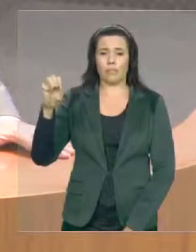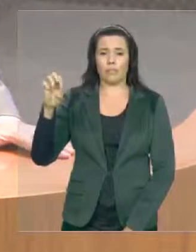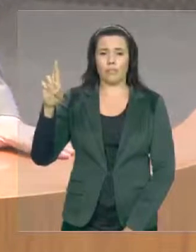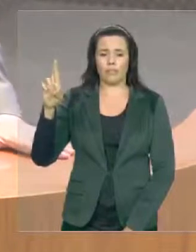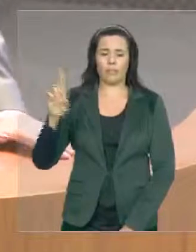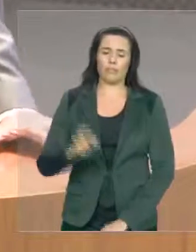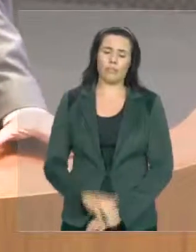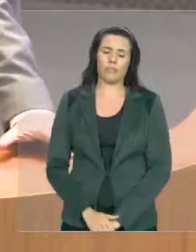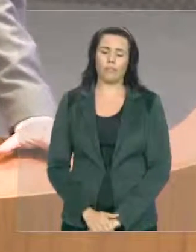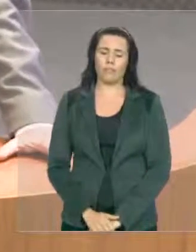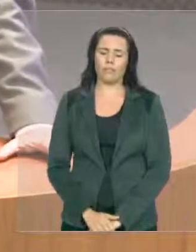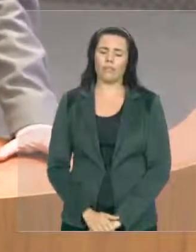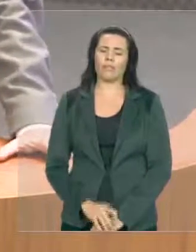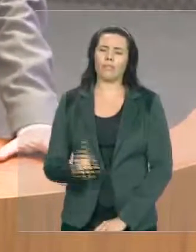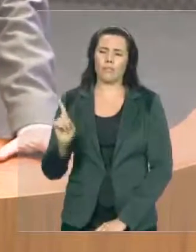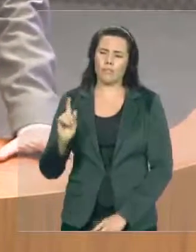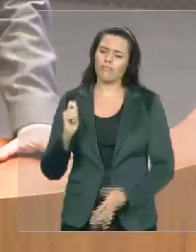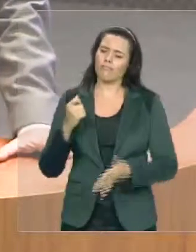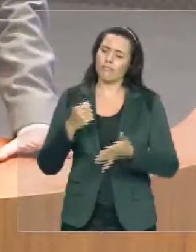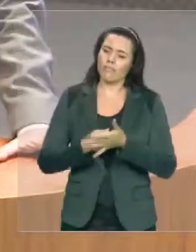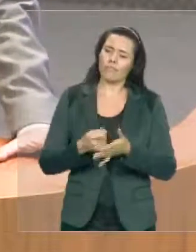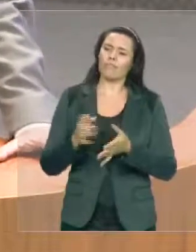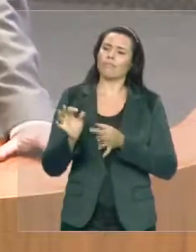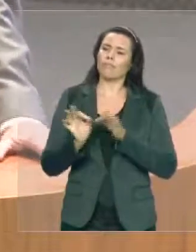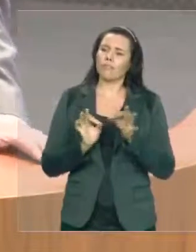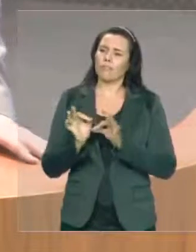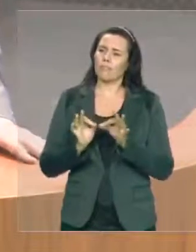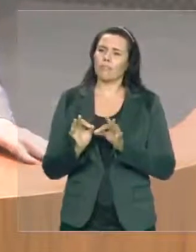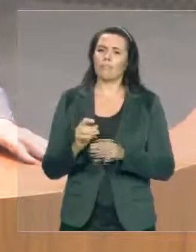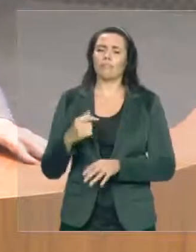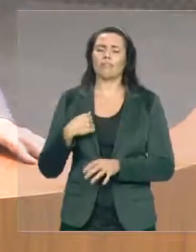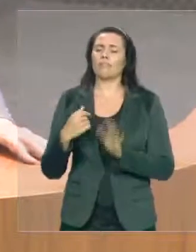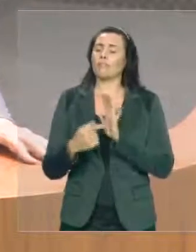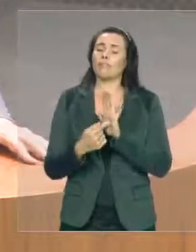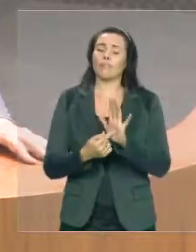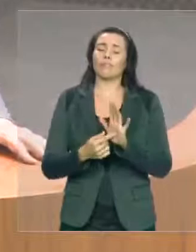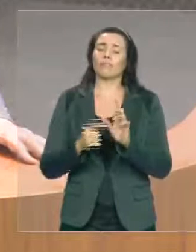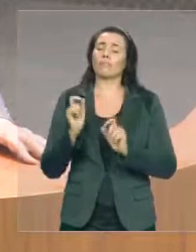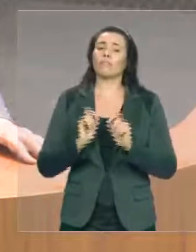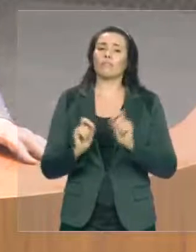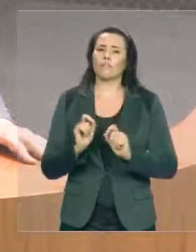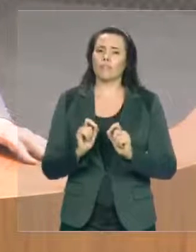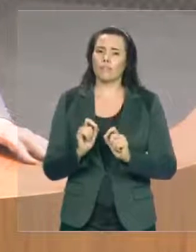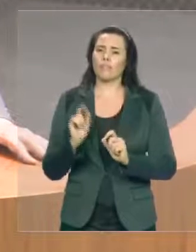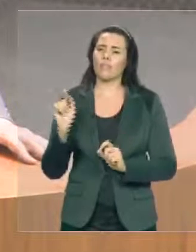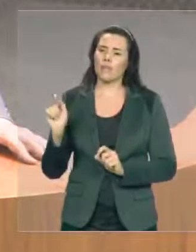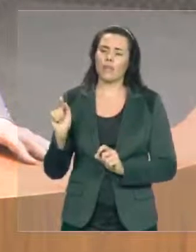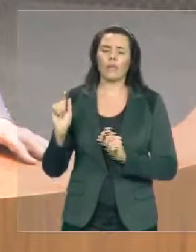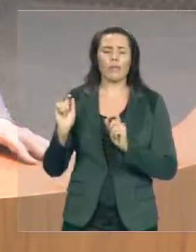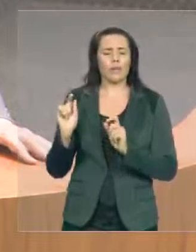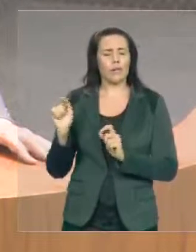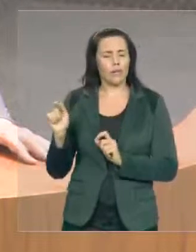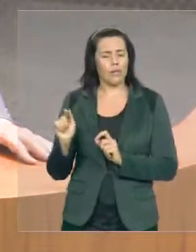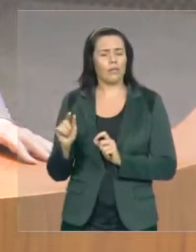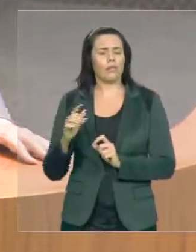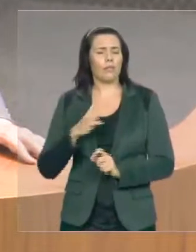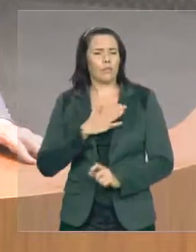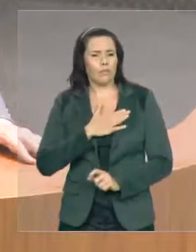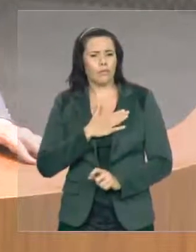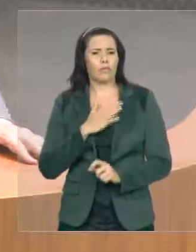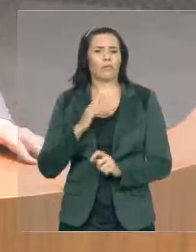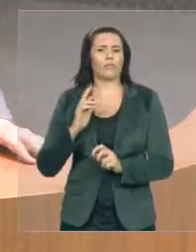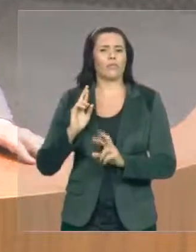diálogo, não está impondo nenhuma medida. Primeiramente, chamou todos os sindicatos e as